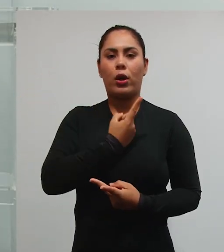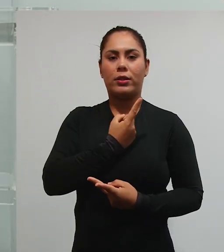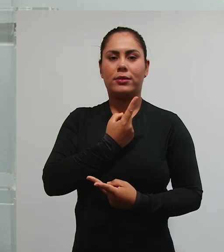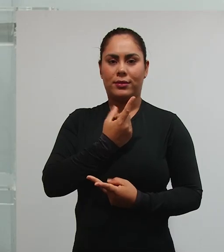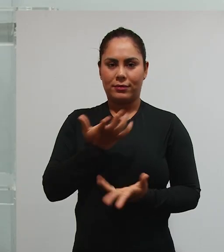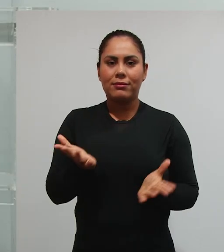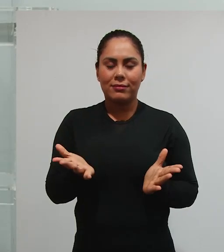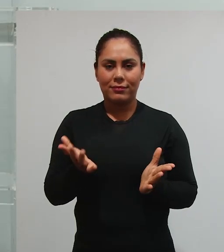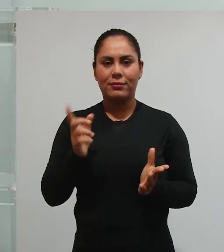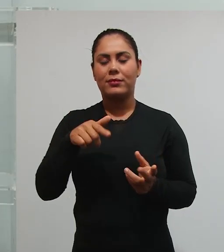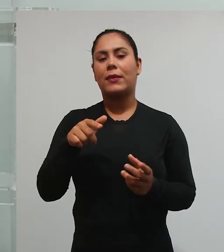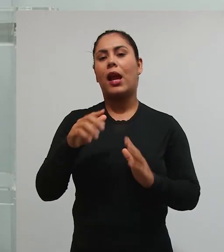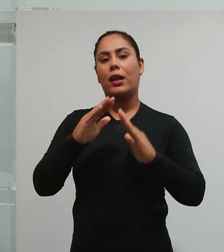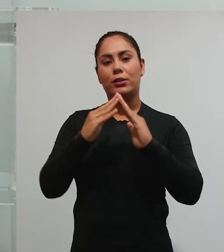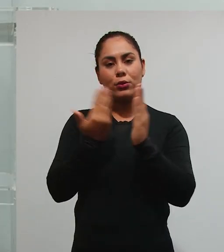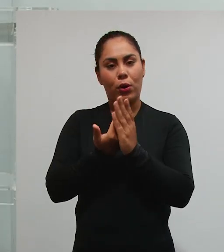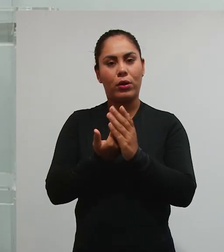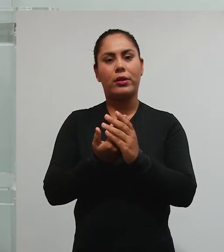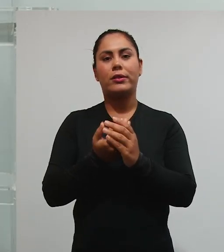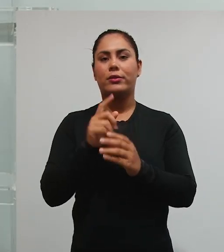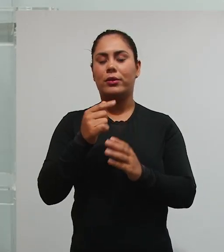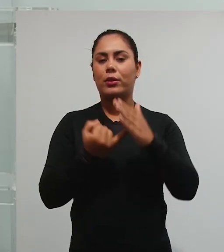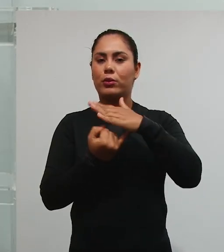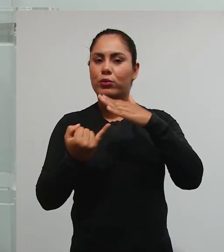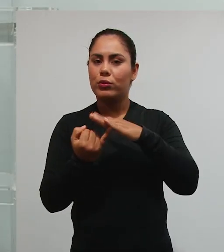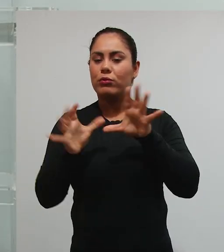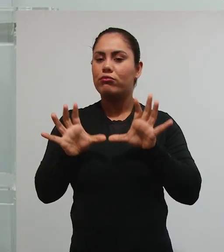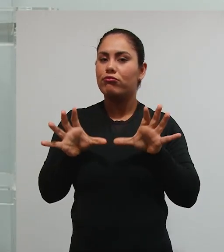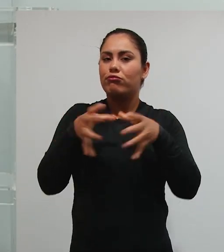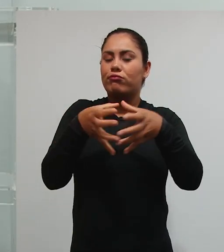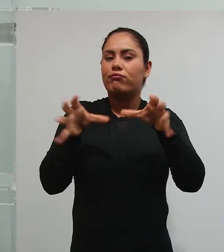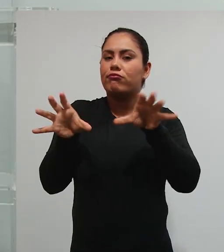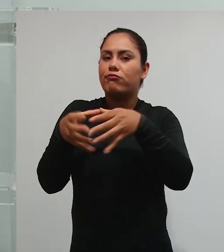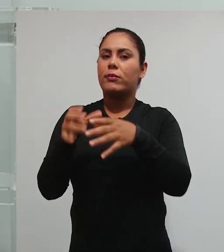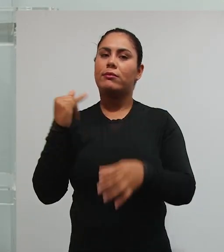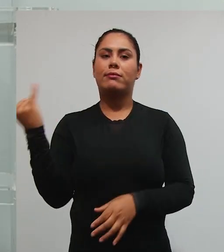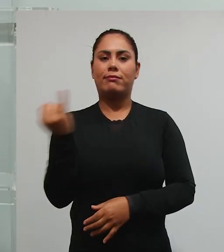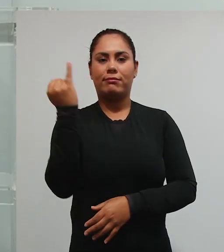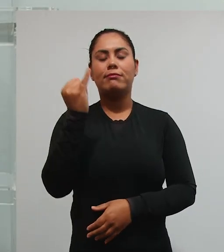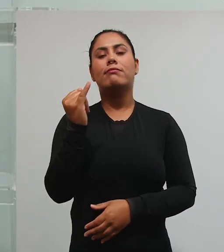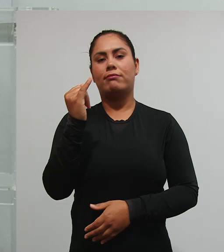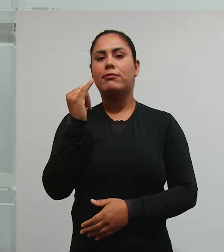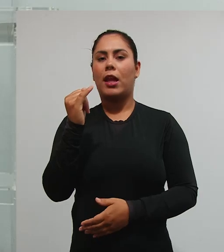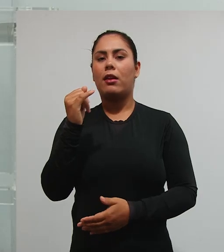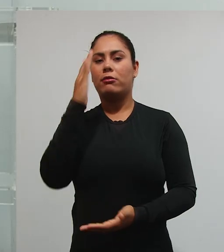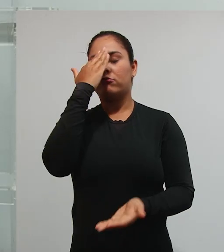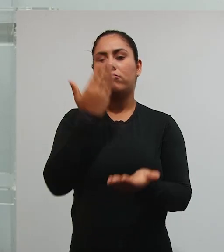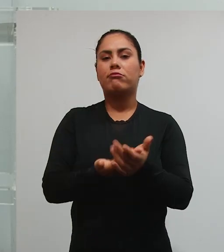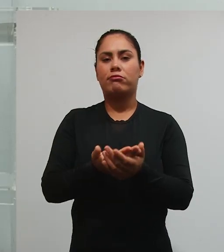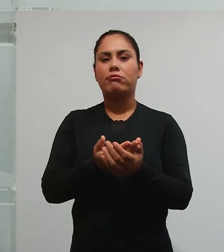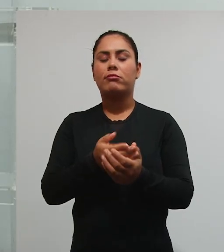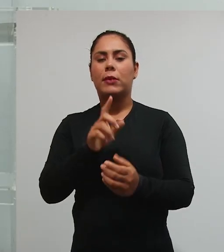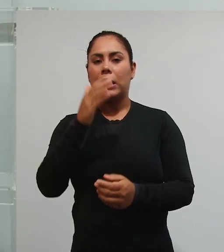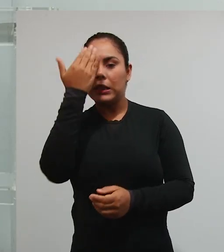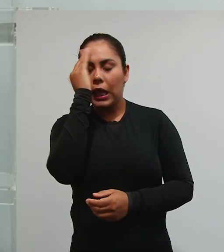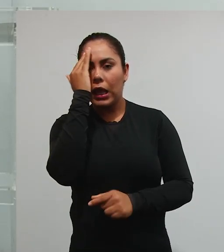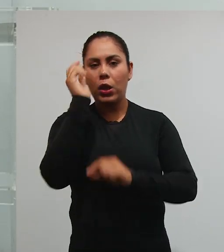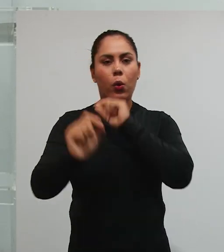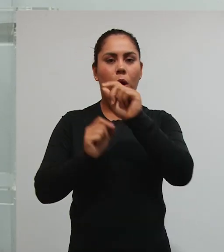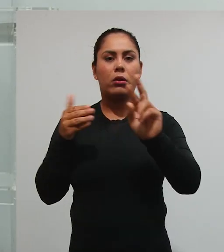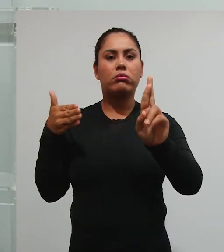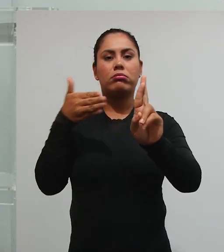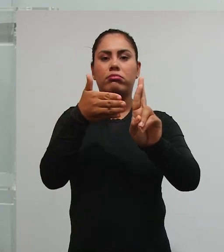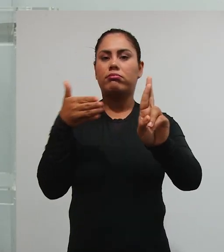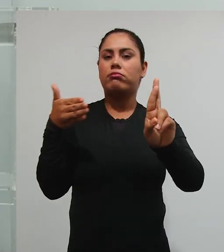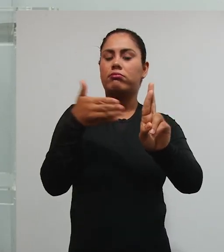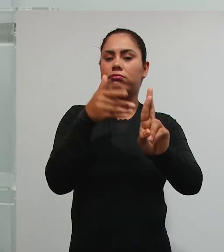Então, a escola, como uma instituição coletiva, é importante que ela reconheça as diferentes